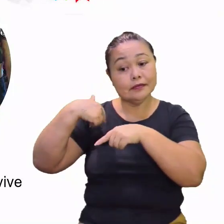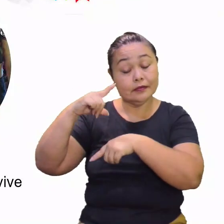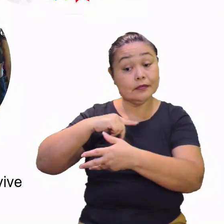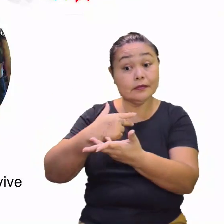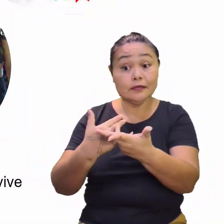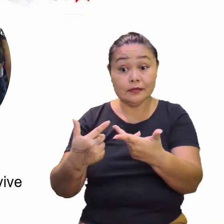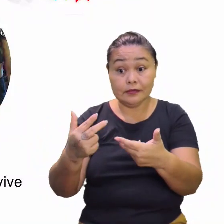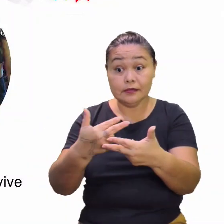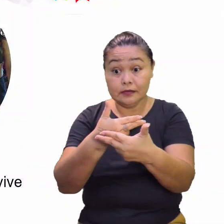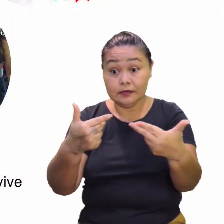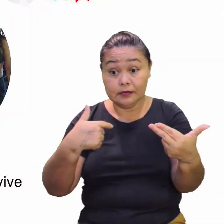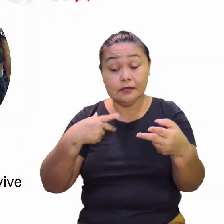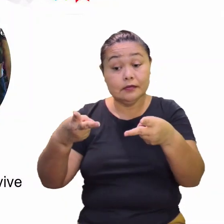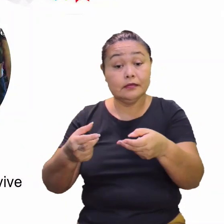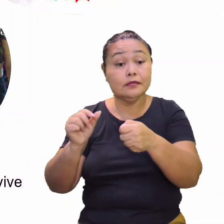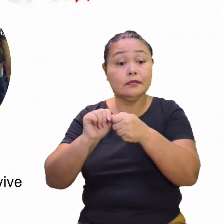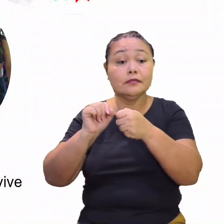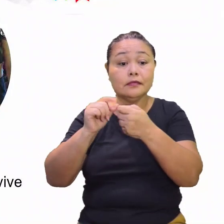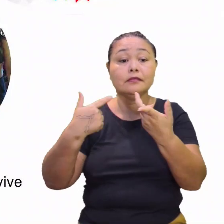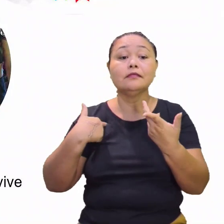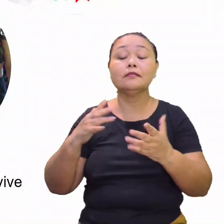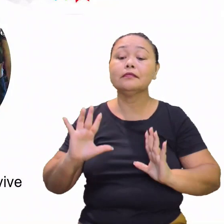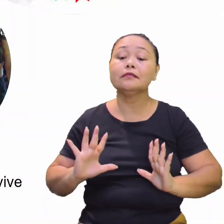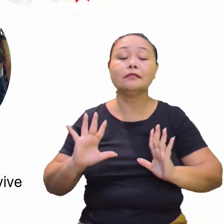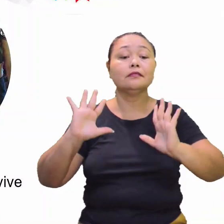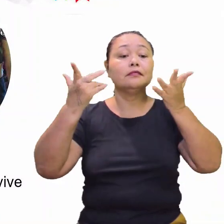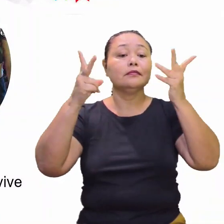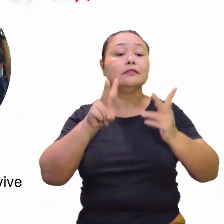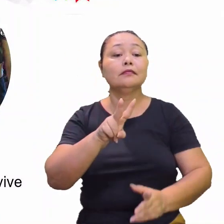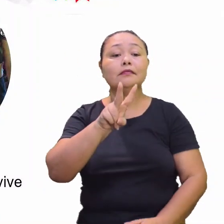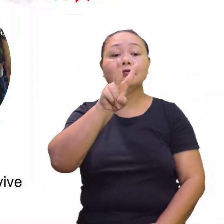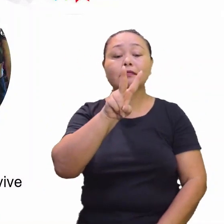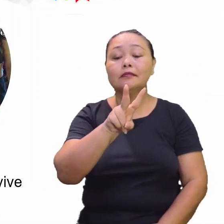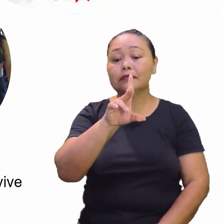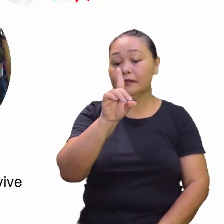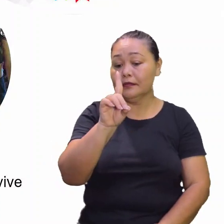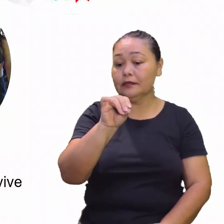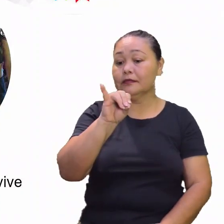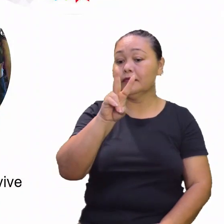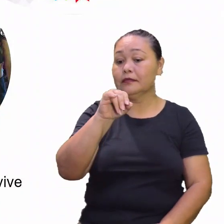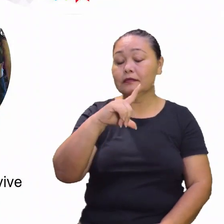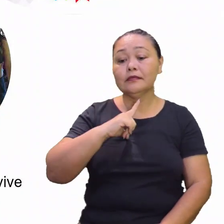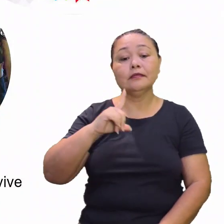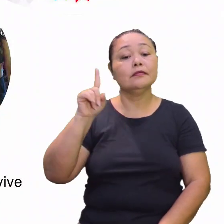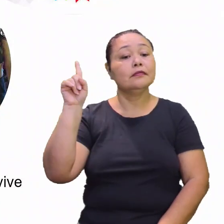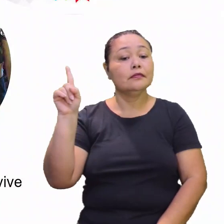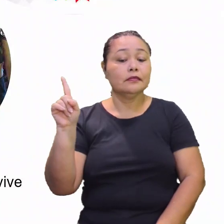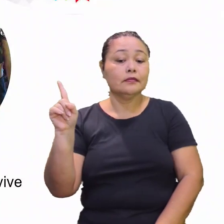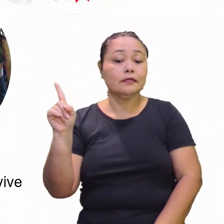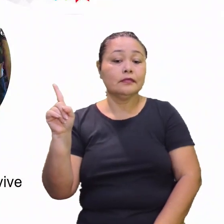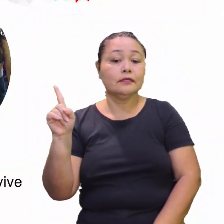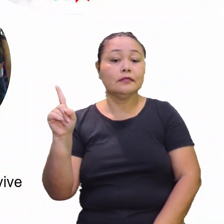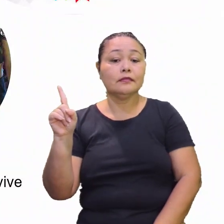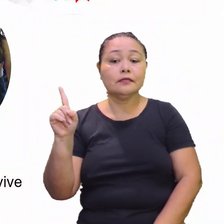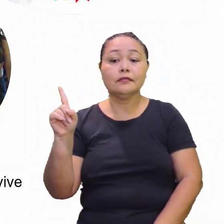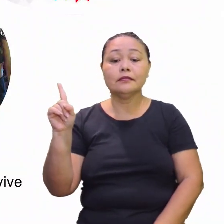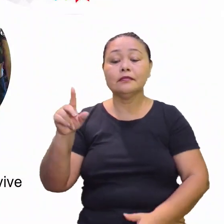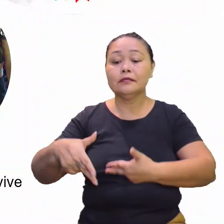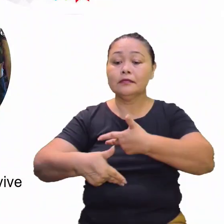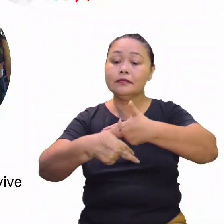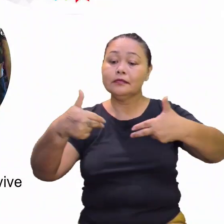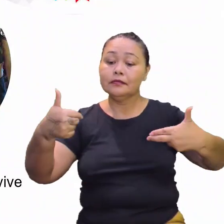ainda explorar, né, Rogério? Exatamente. Festa do Divino, que você falou no início da aula, né? Exato. Lá no Vale do Guaporé.